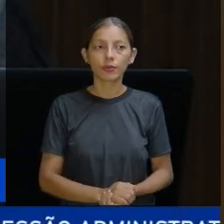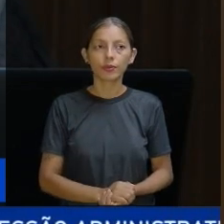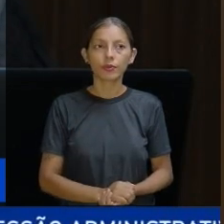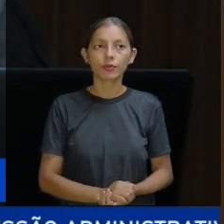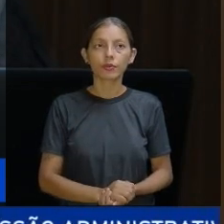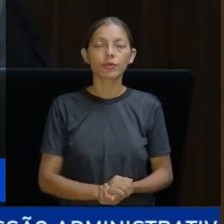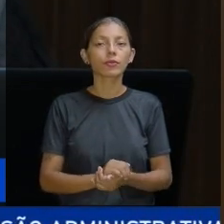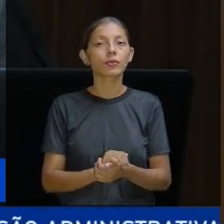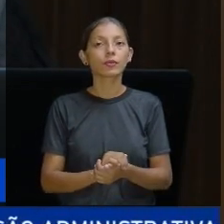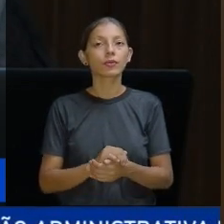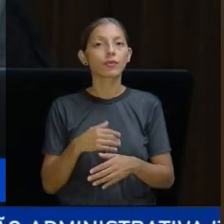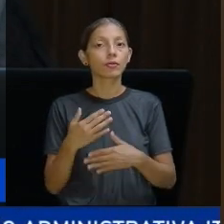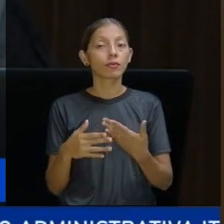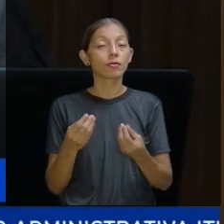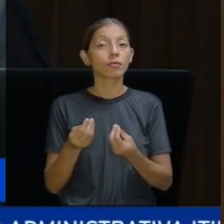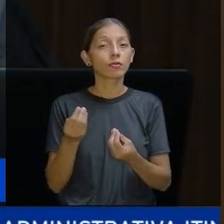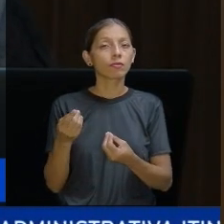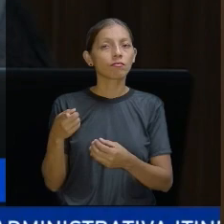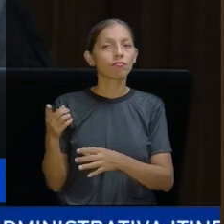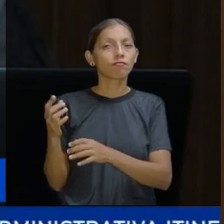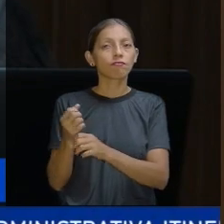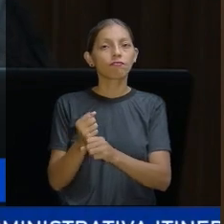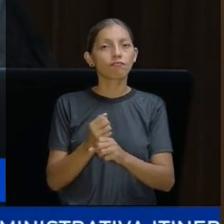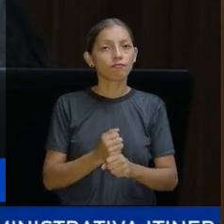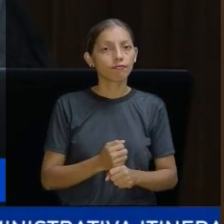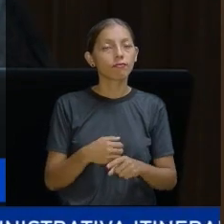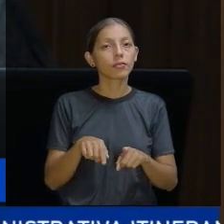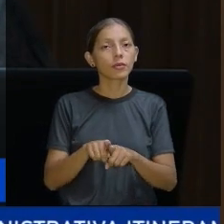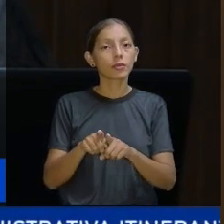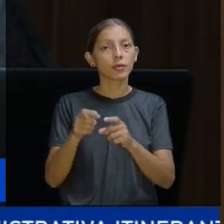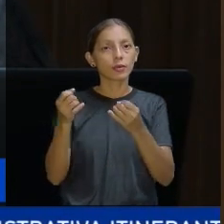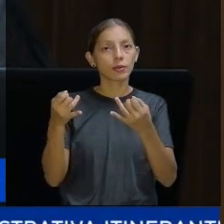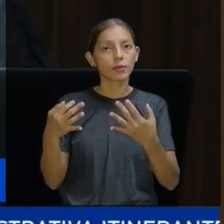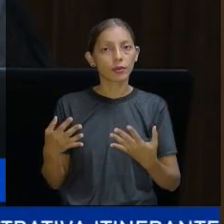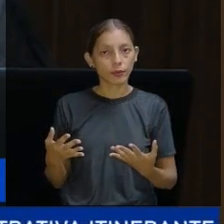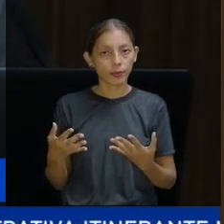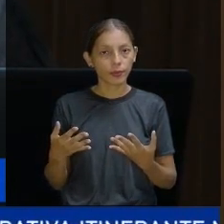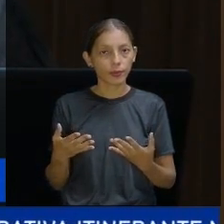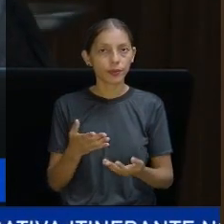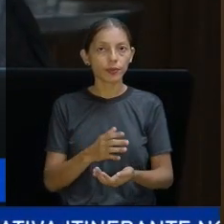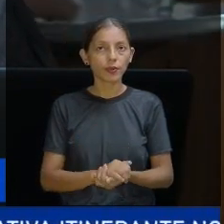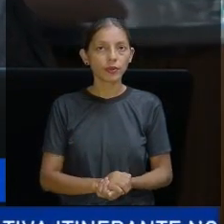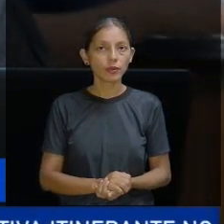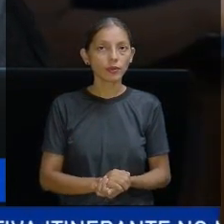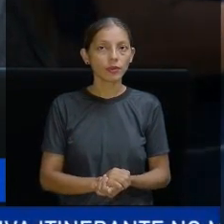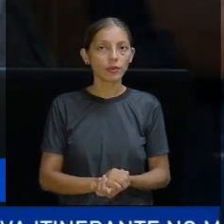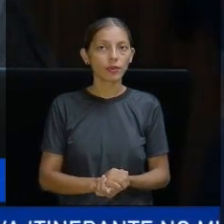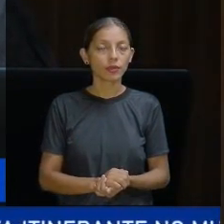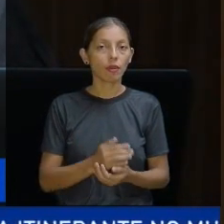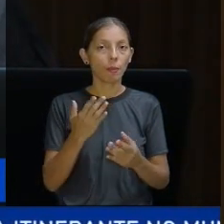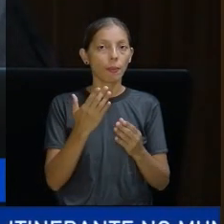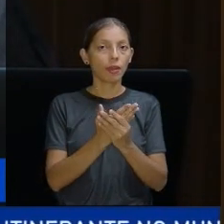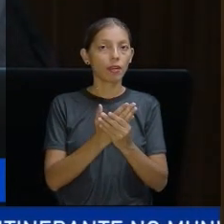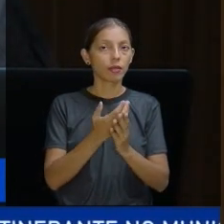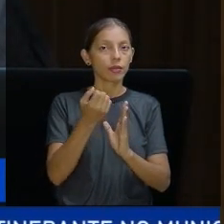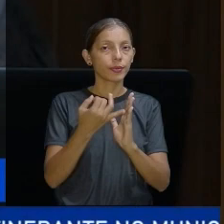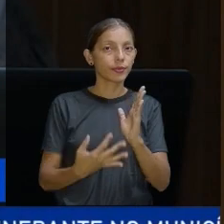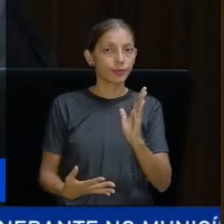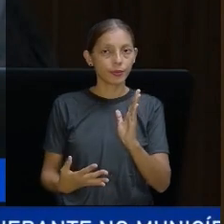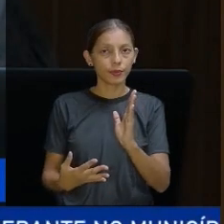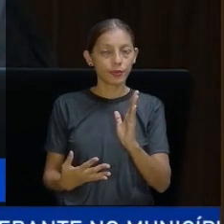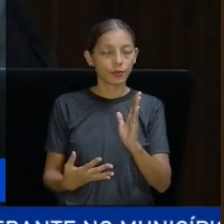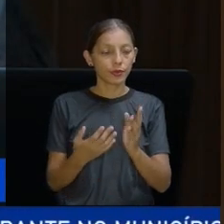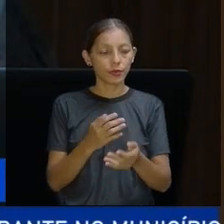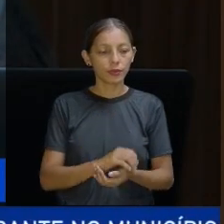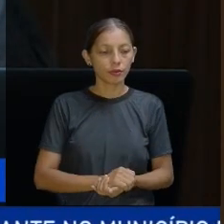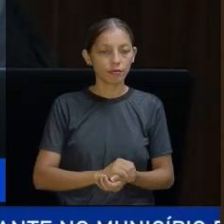reiteradamente pelo prestador. Também alegou que a inovação trazida nos embargos pretéritos, abro